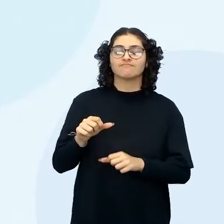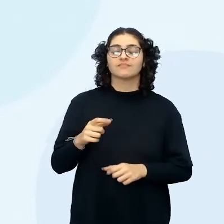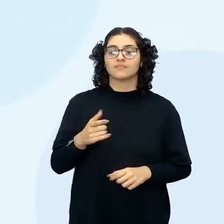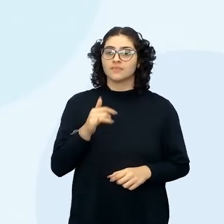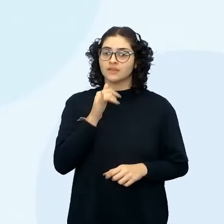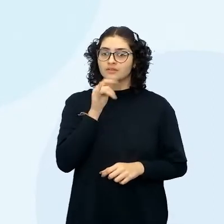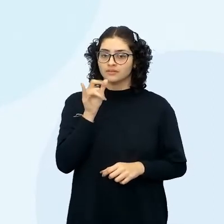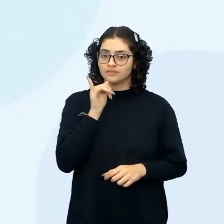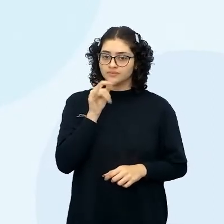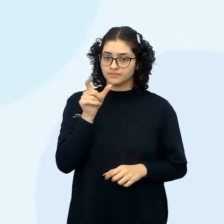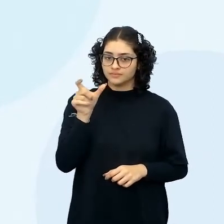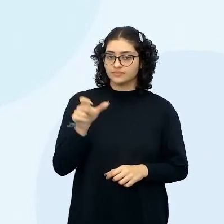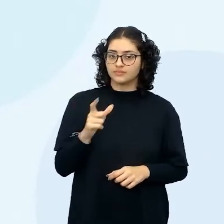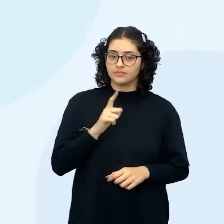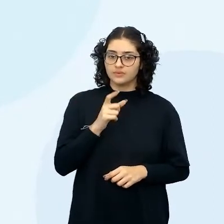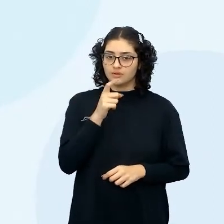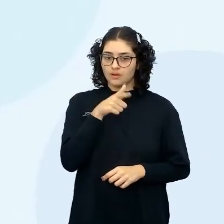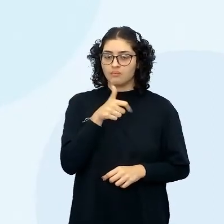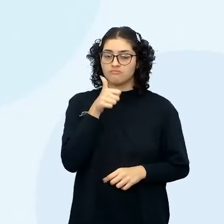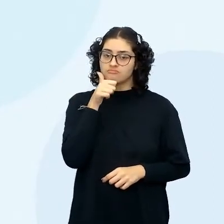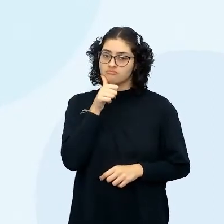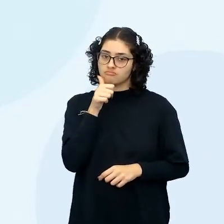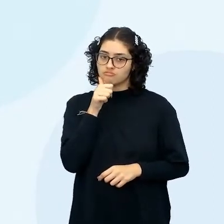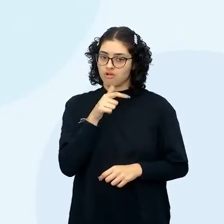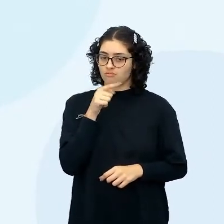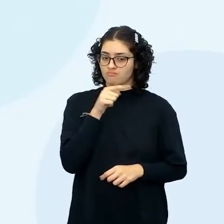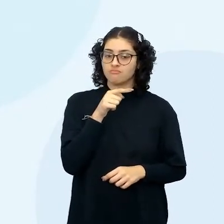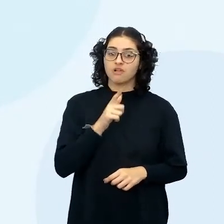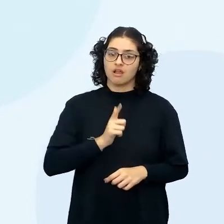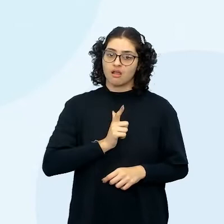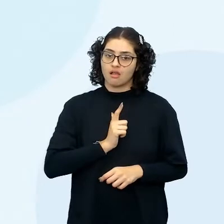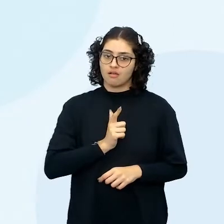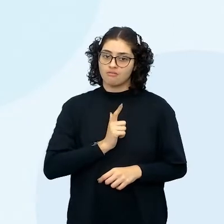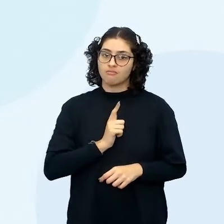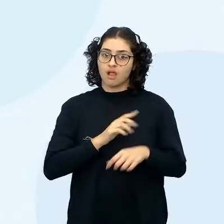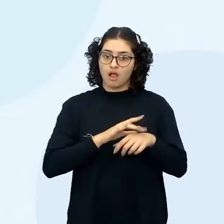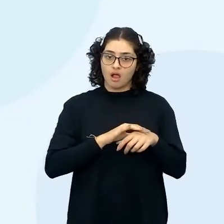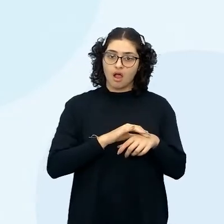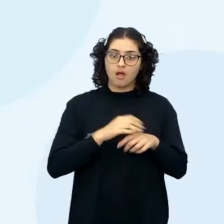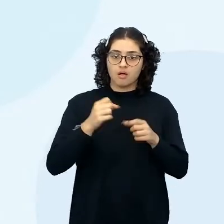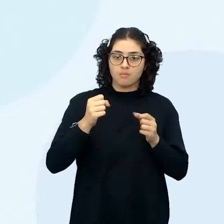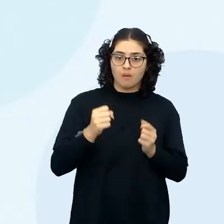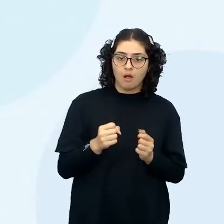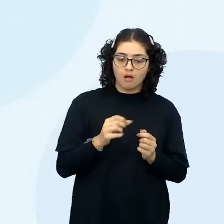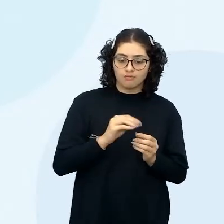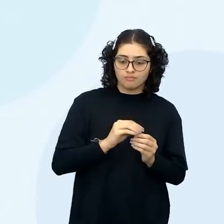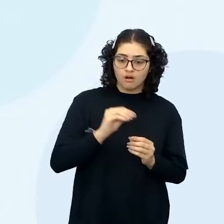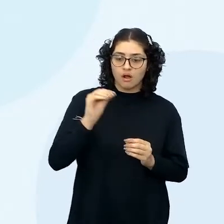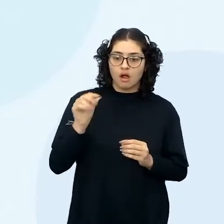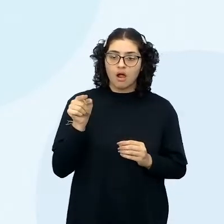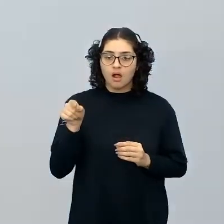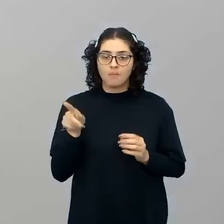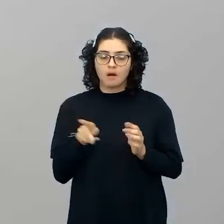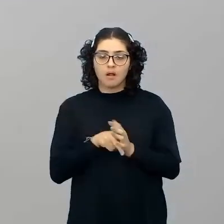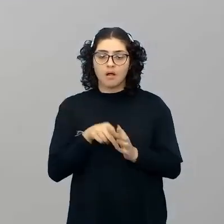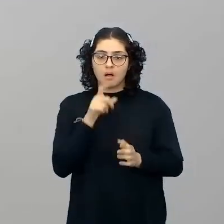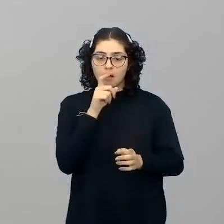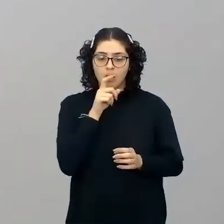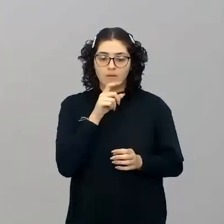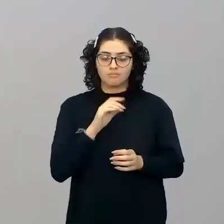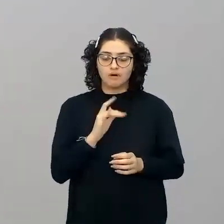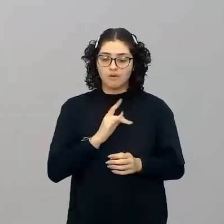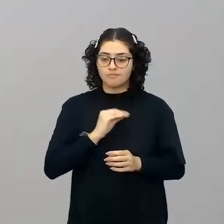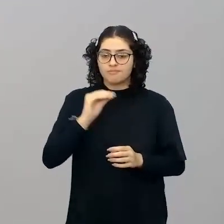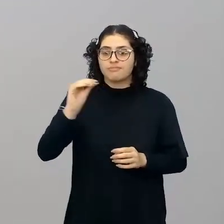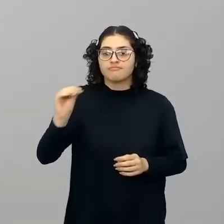tenho indivíduos, aqui no caso uma mulher portadora, essa mulher pode passar, então, esse cromossomo X para o homem e esse